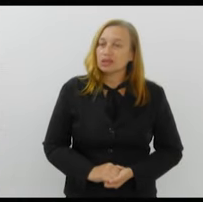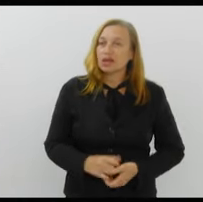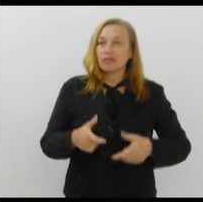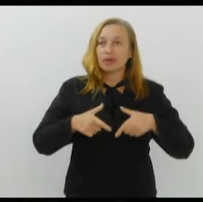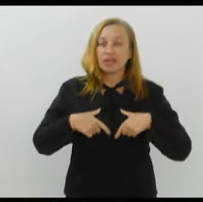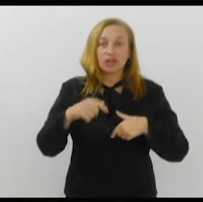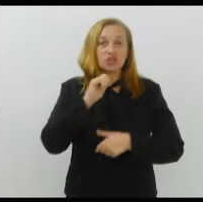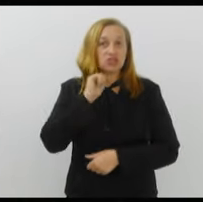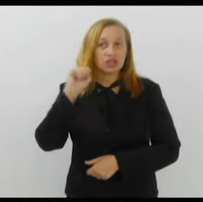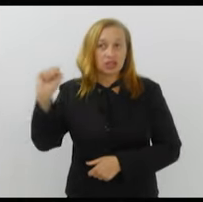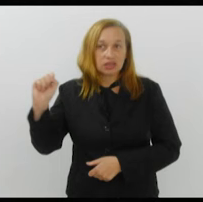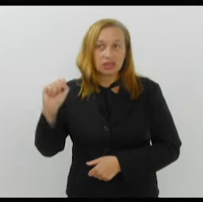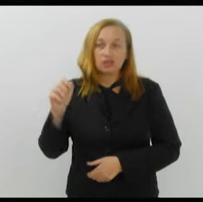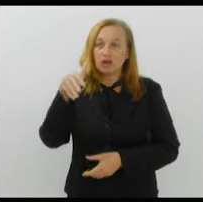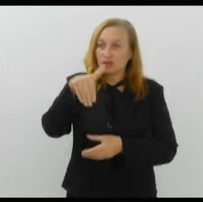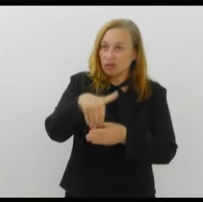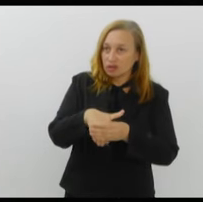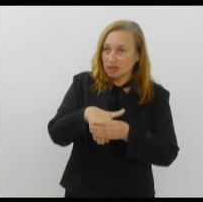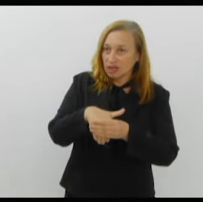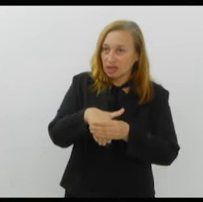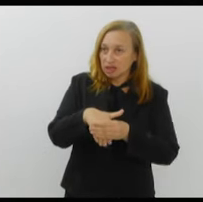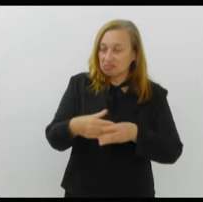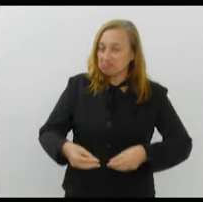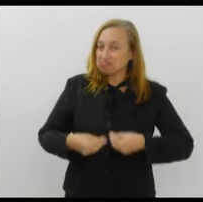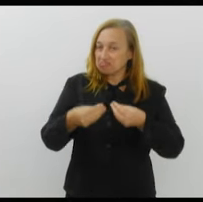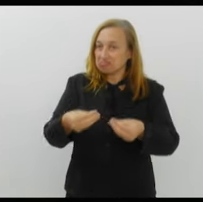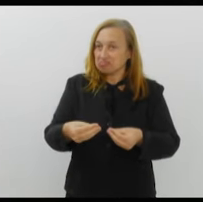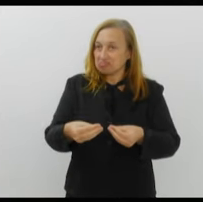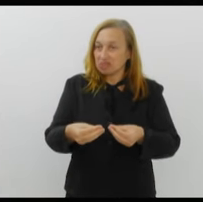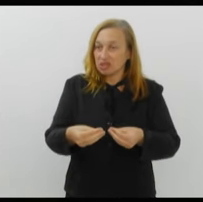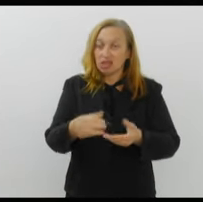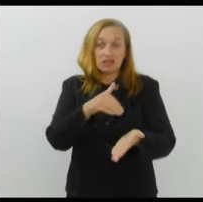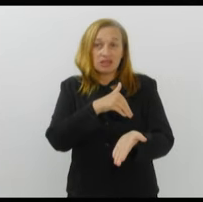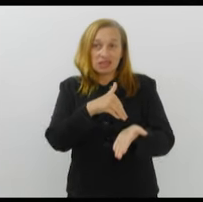Tiradentes, que foi votada e concedida ao